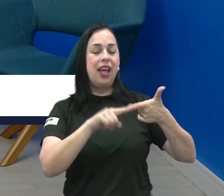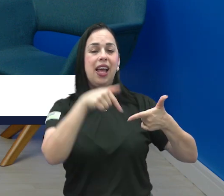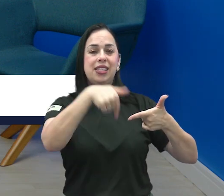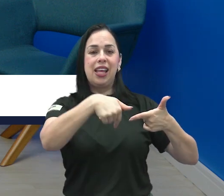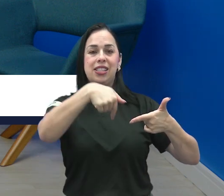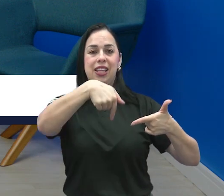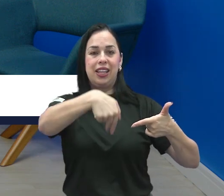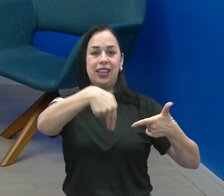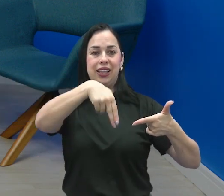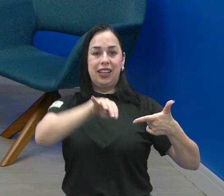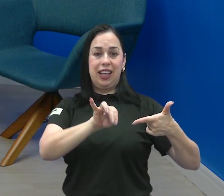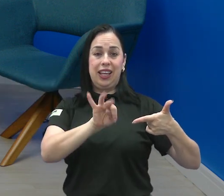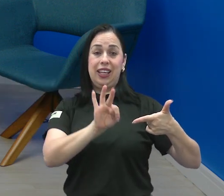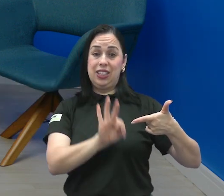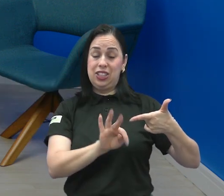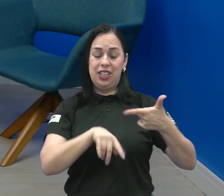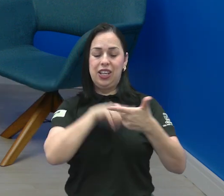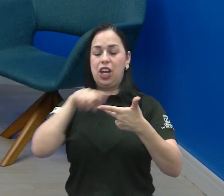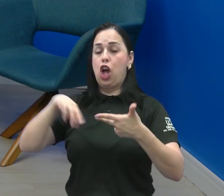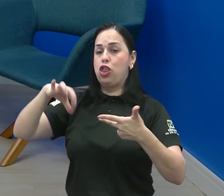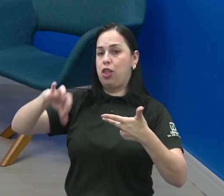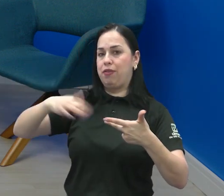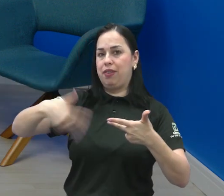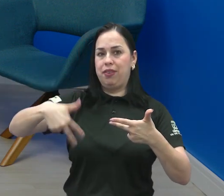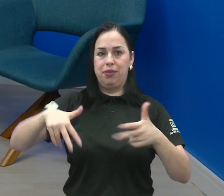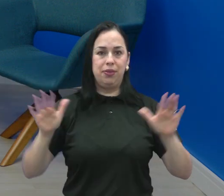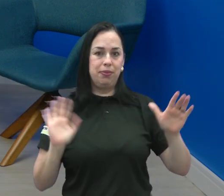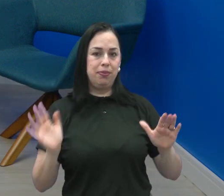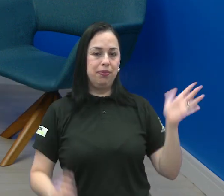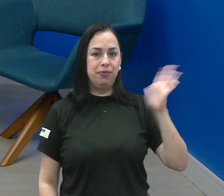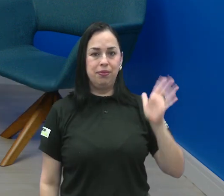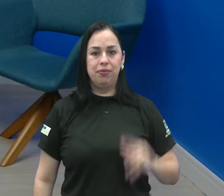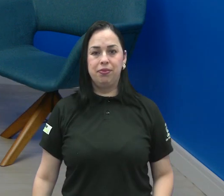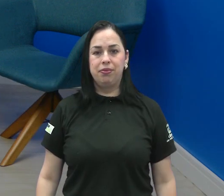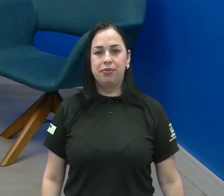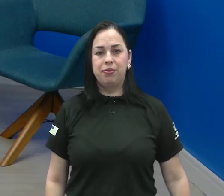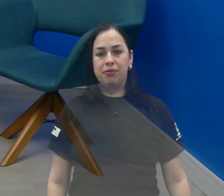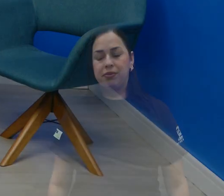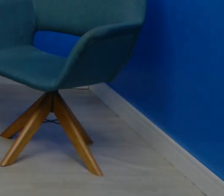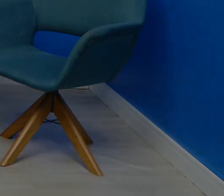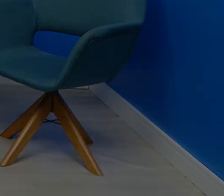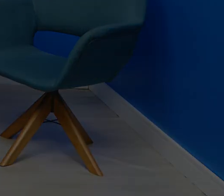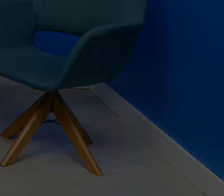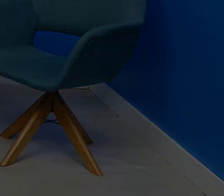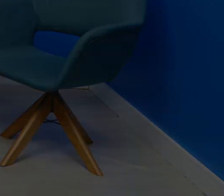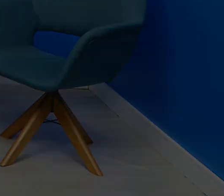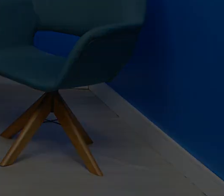12.3, além do canal 7 da NET e 9 da Vivo. Até mais!